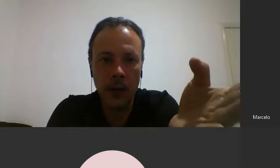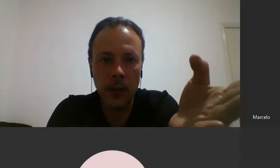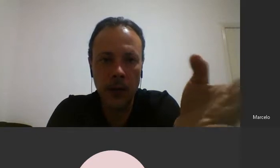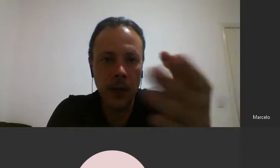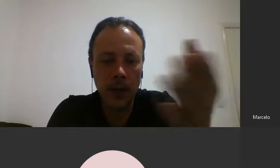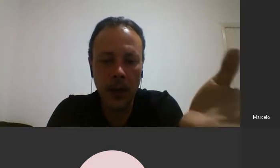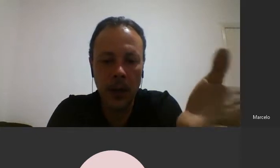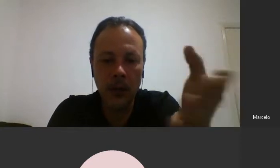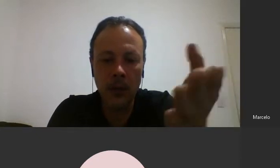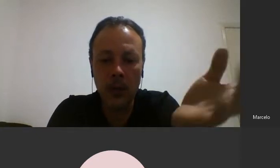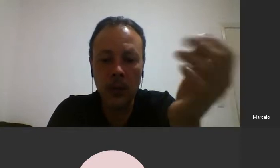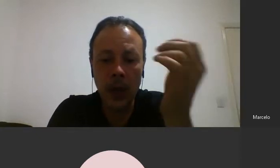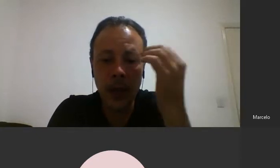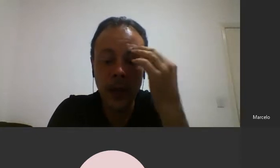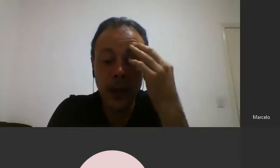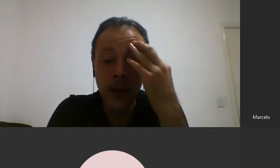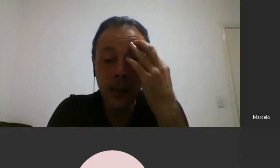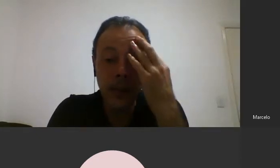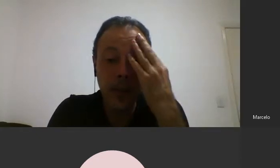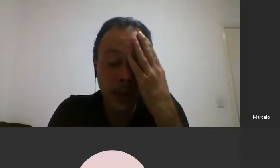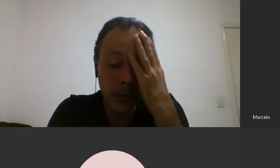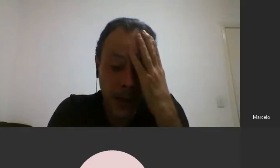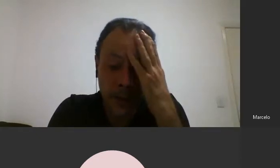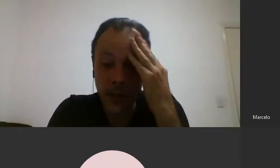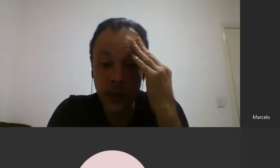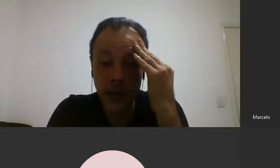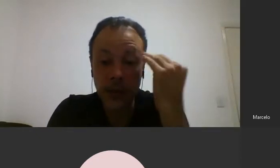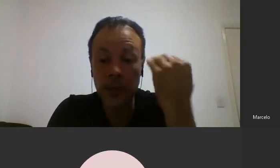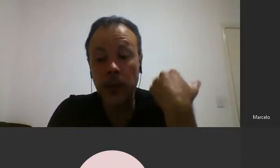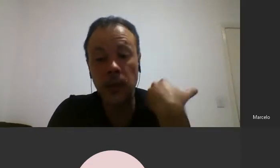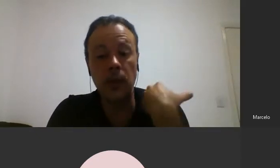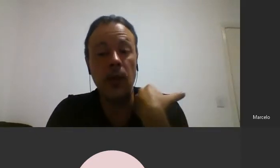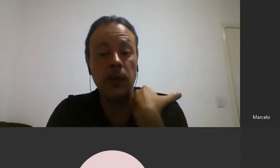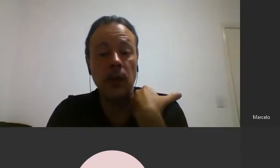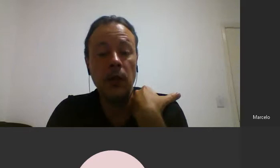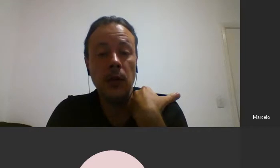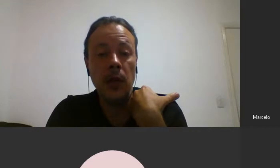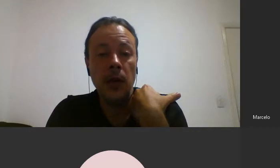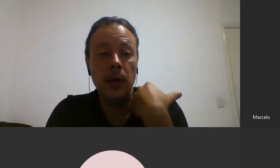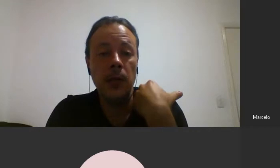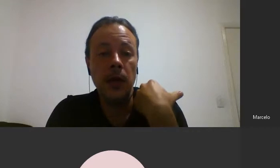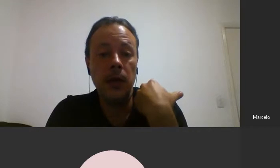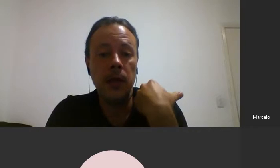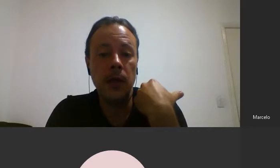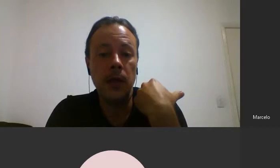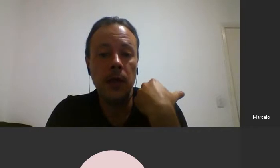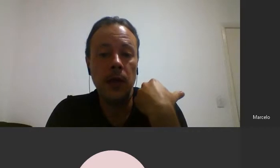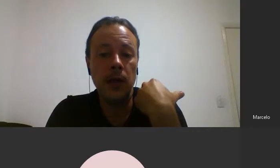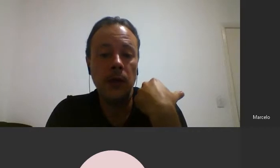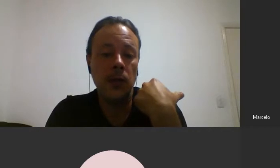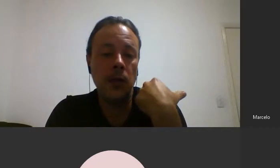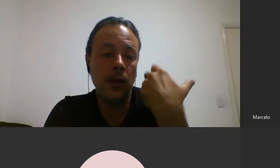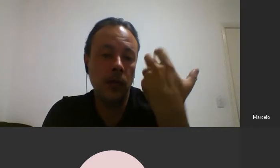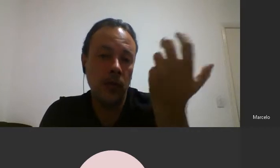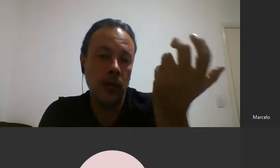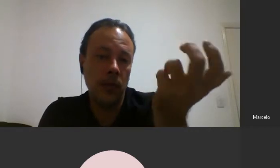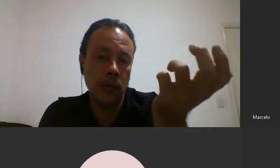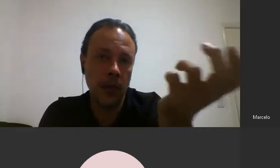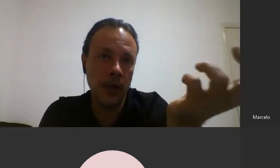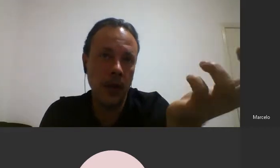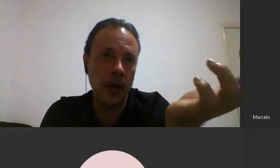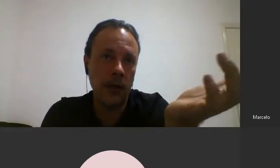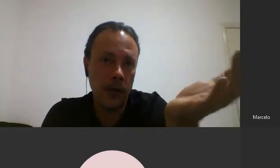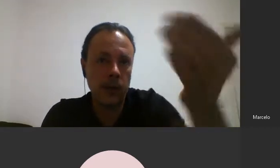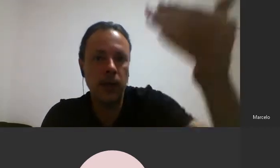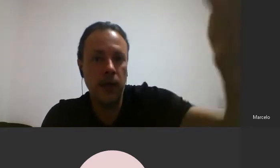né? Então eu postei o material, tá tudo lá, dentro do que a faculdade exige da gente, mas no sentido,